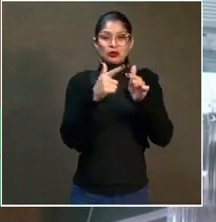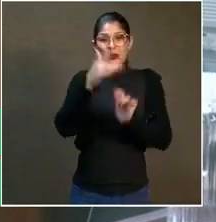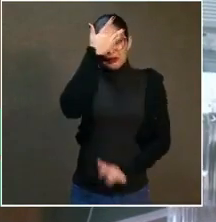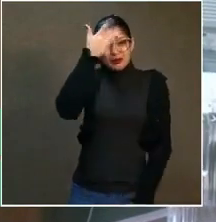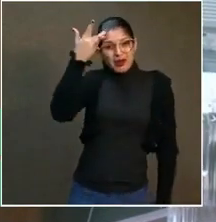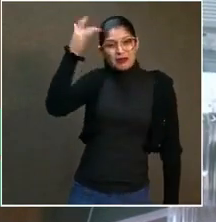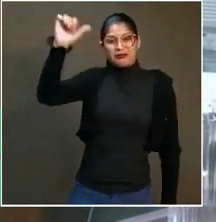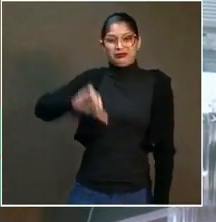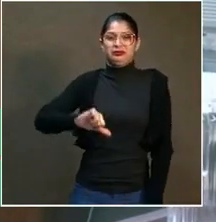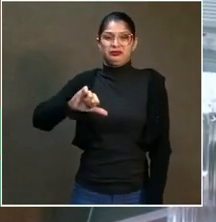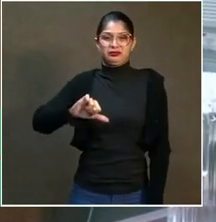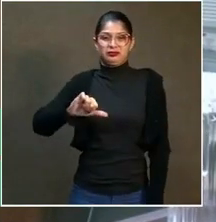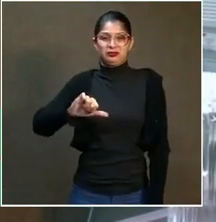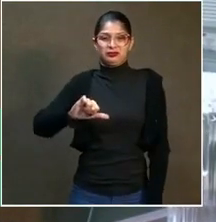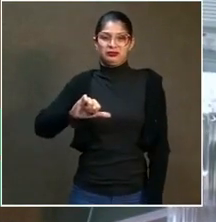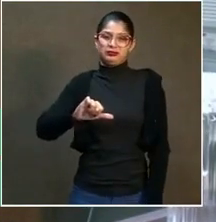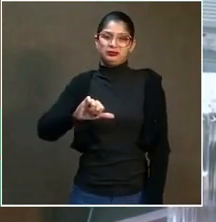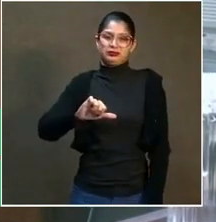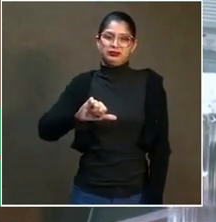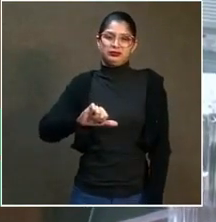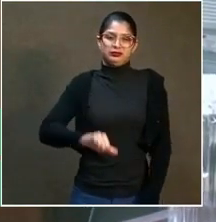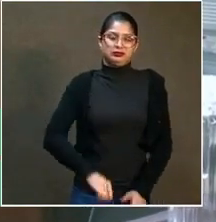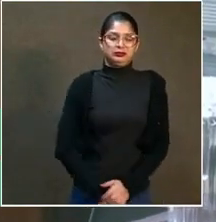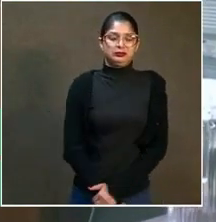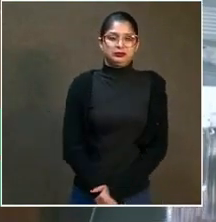saúde mental.